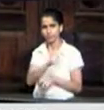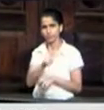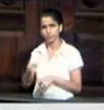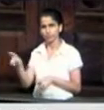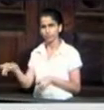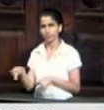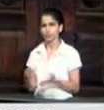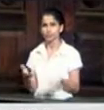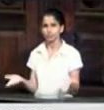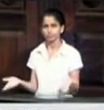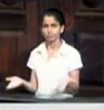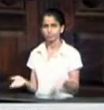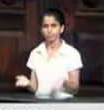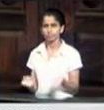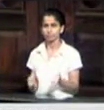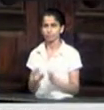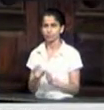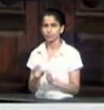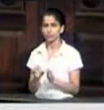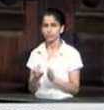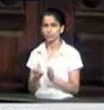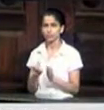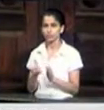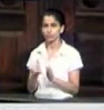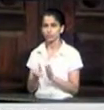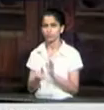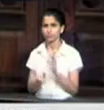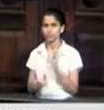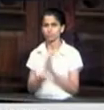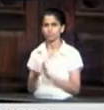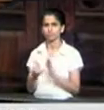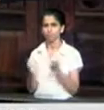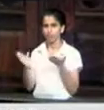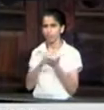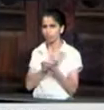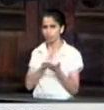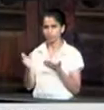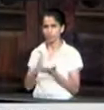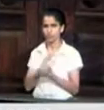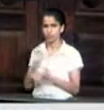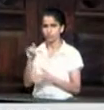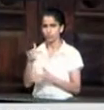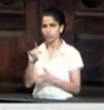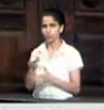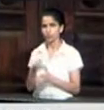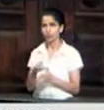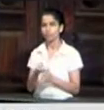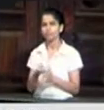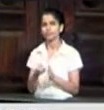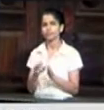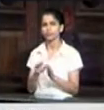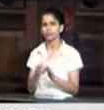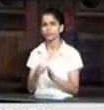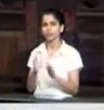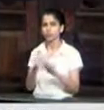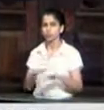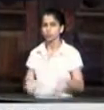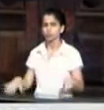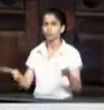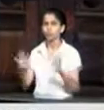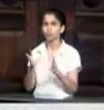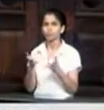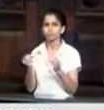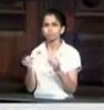professores. Mas eu não quero perguntar isso a alguns professores. Eu quero perguntar a maioria